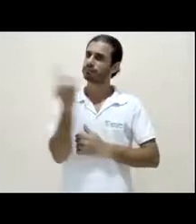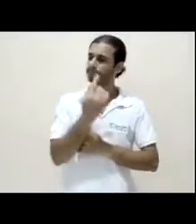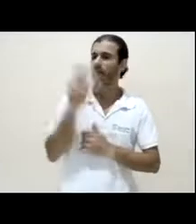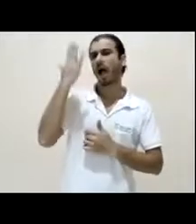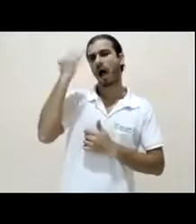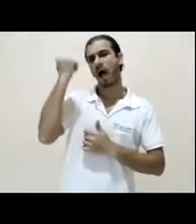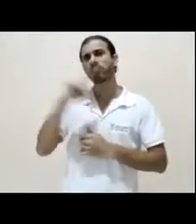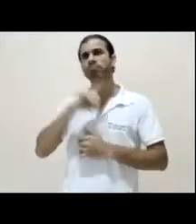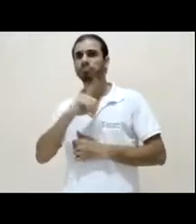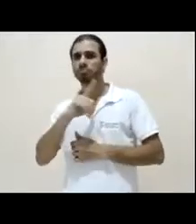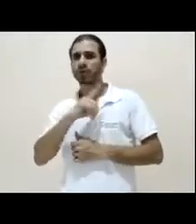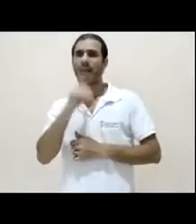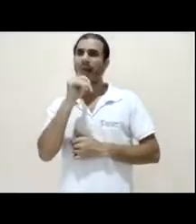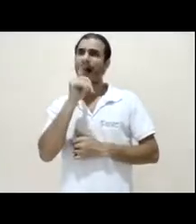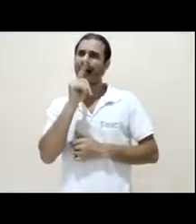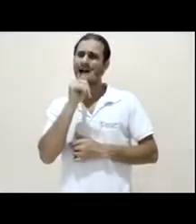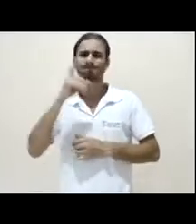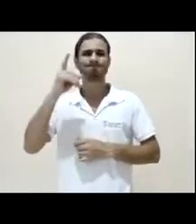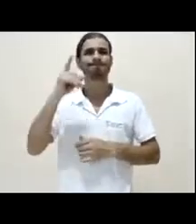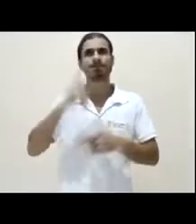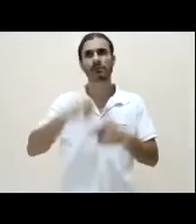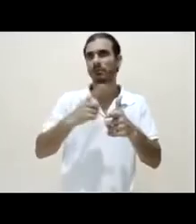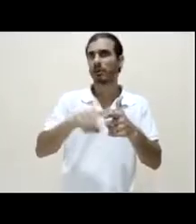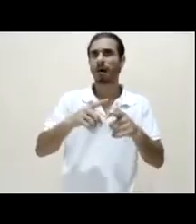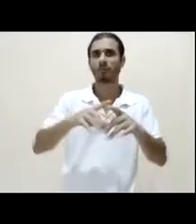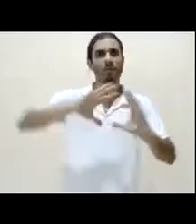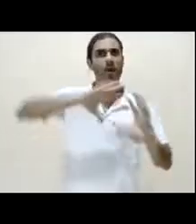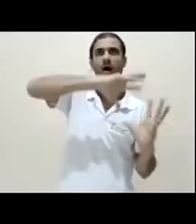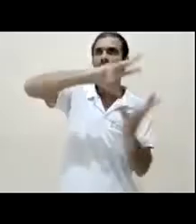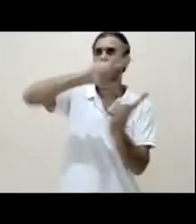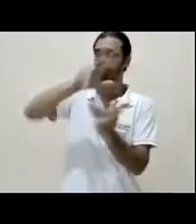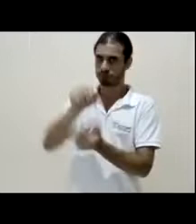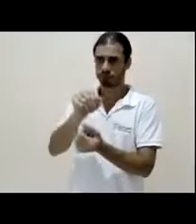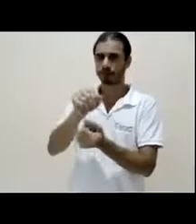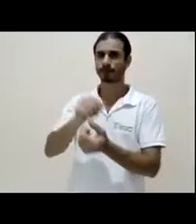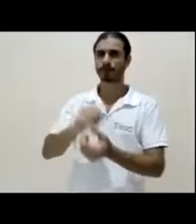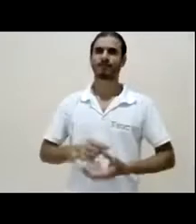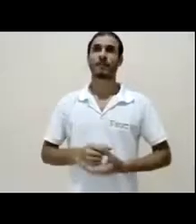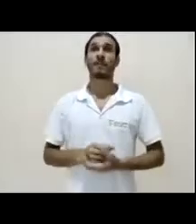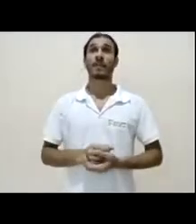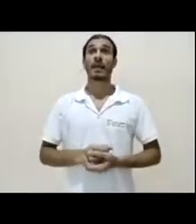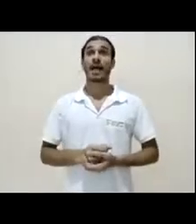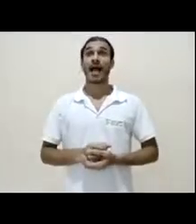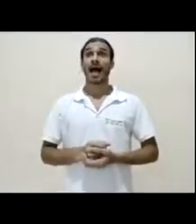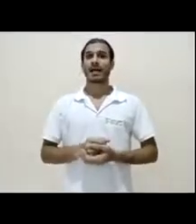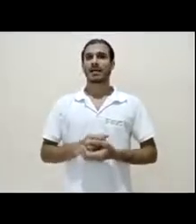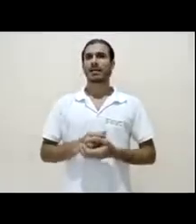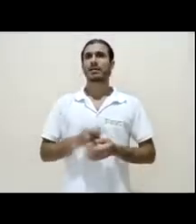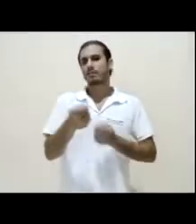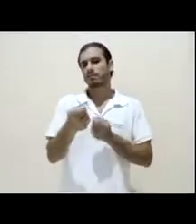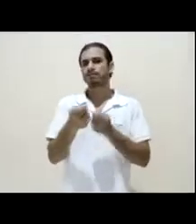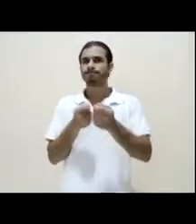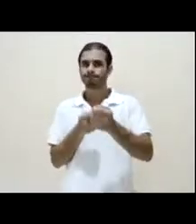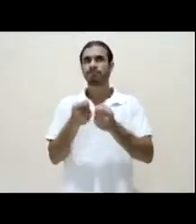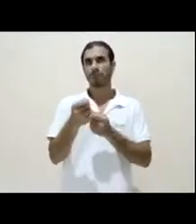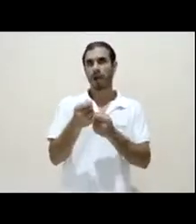a irrigação automatizada ela já trata, né, de minimizar esses impactos aí do uso da água.